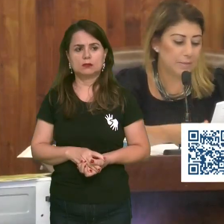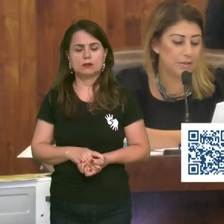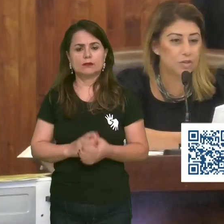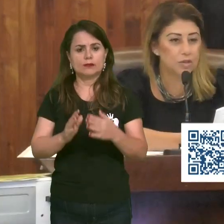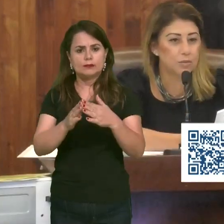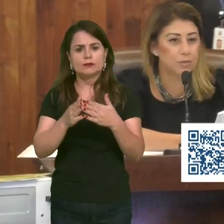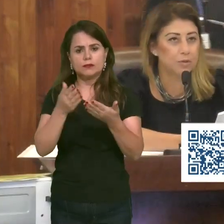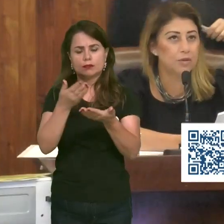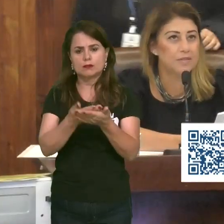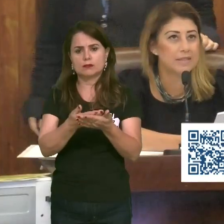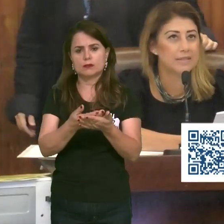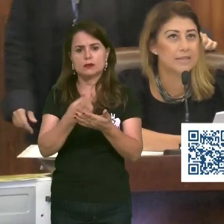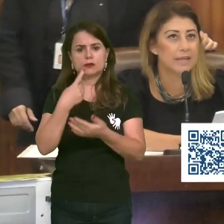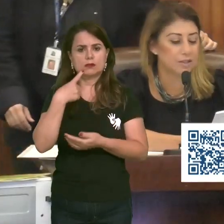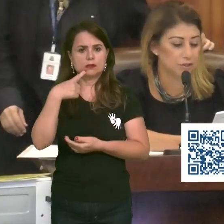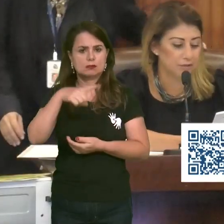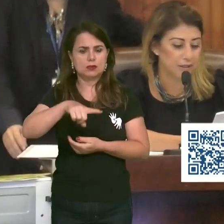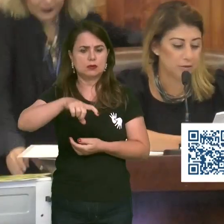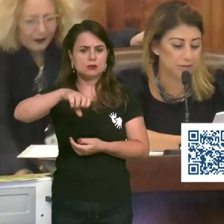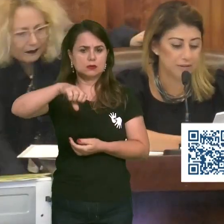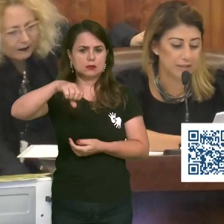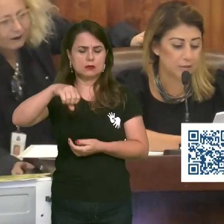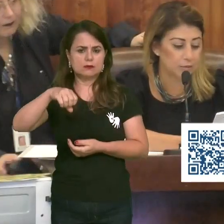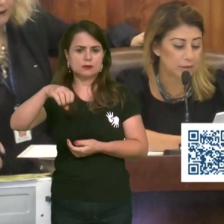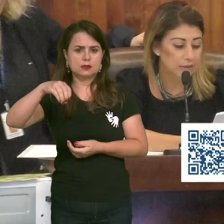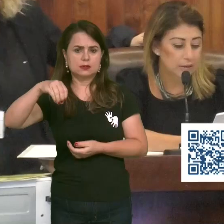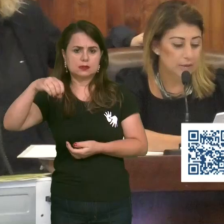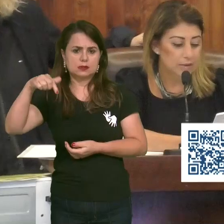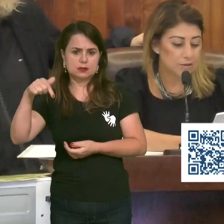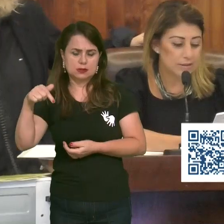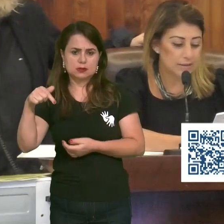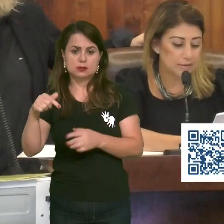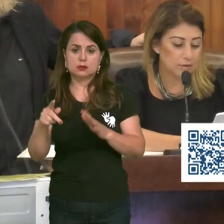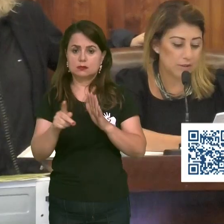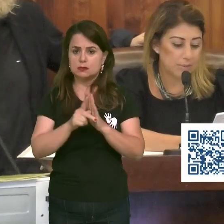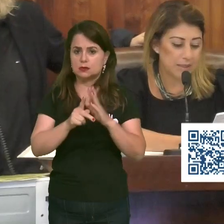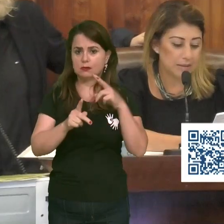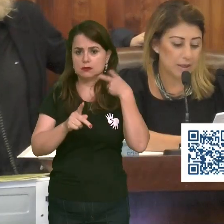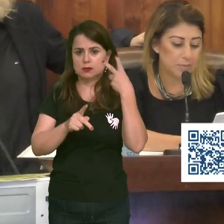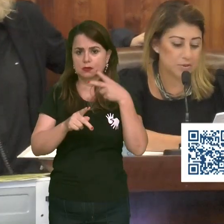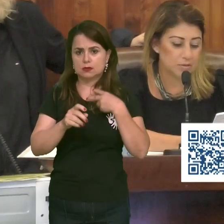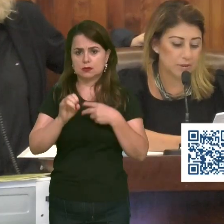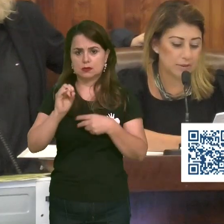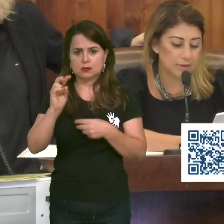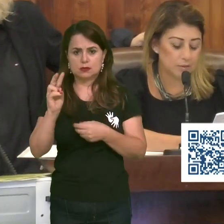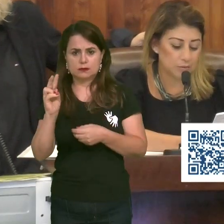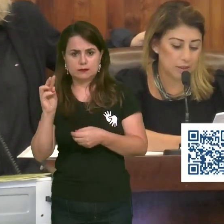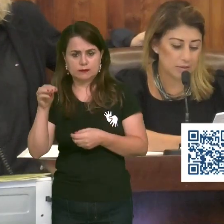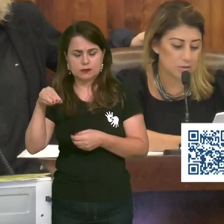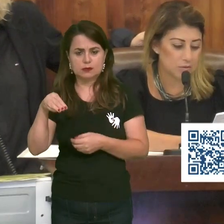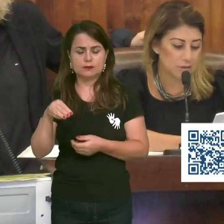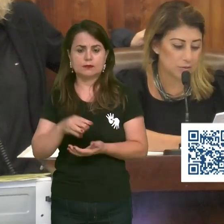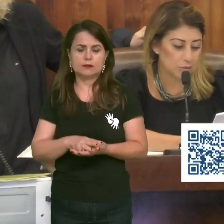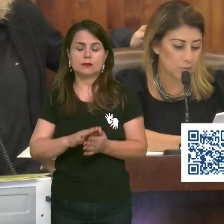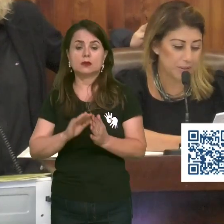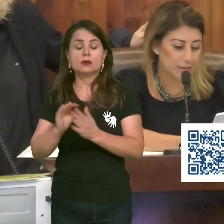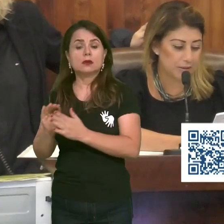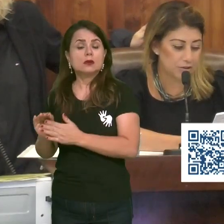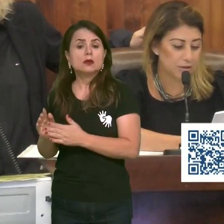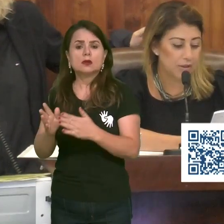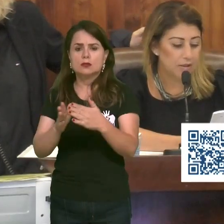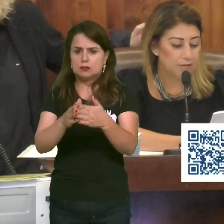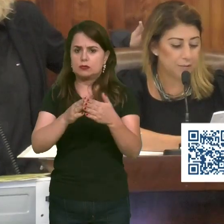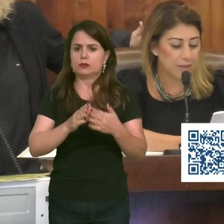requerimentos de número 1907 do vereador Ivan negão solicitando a codemar após contratos com setor